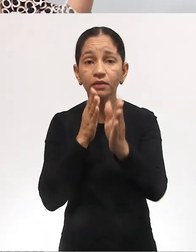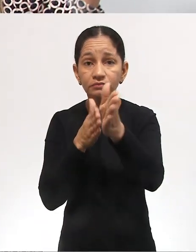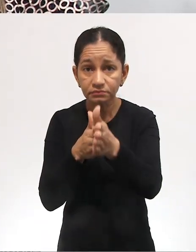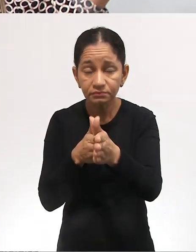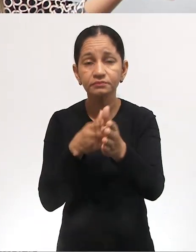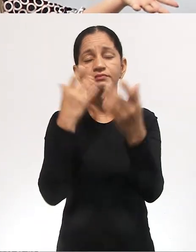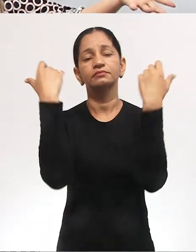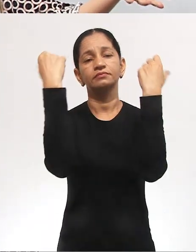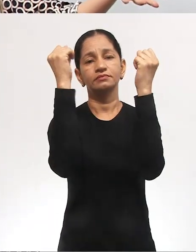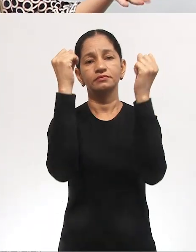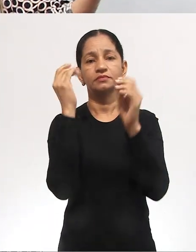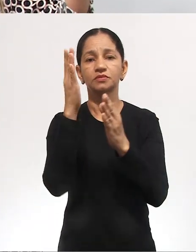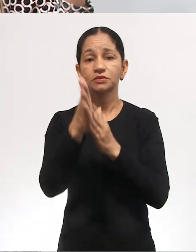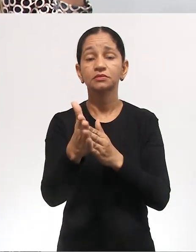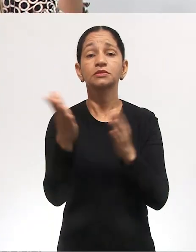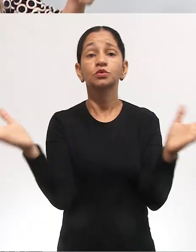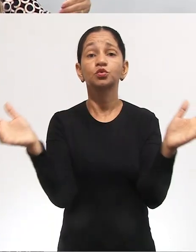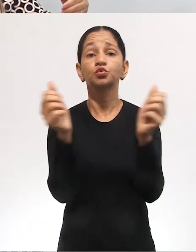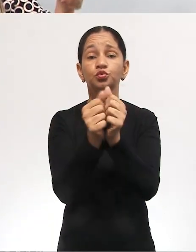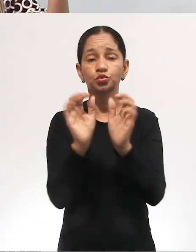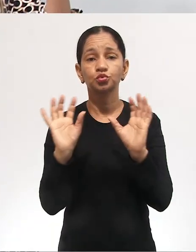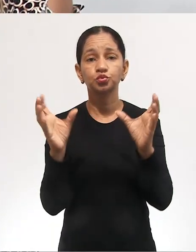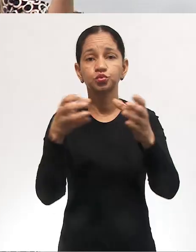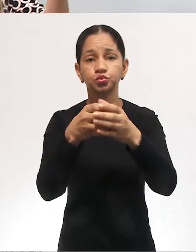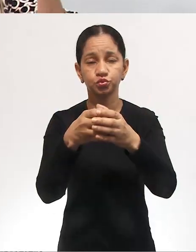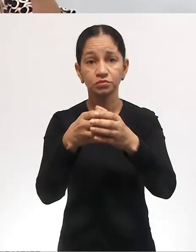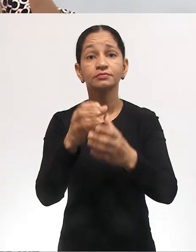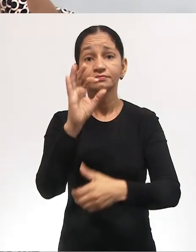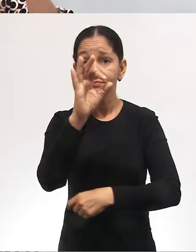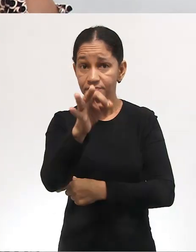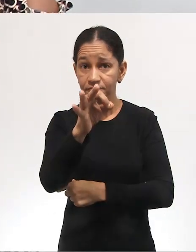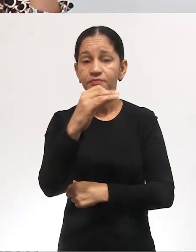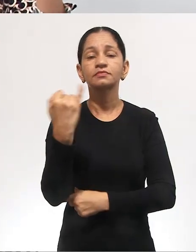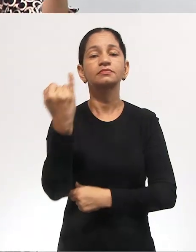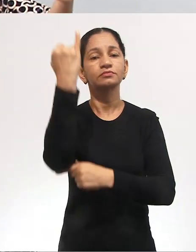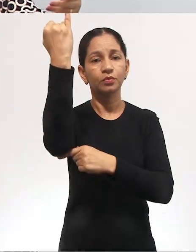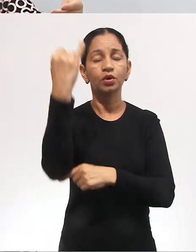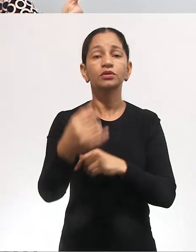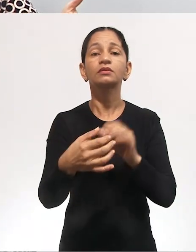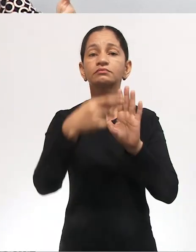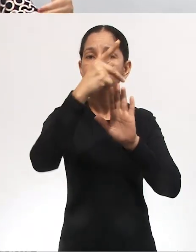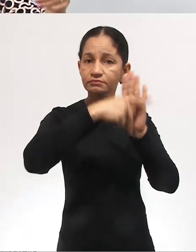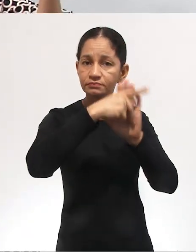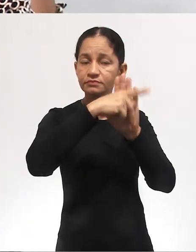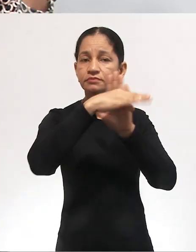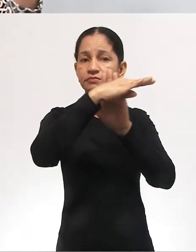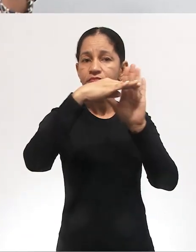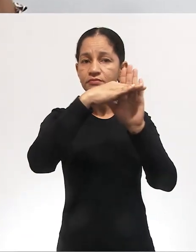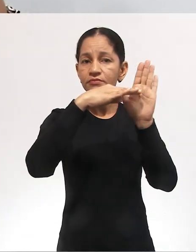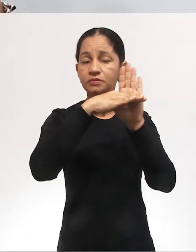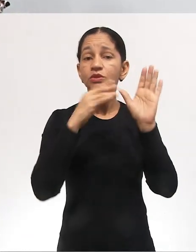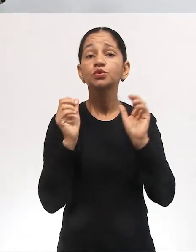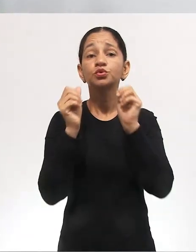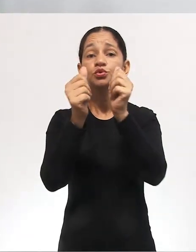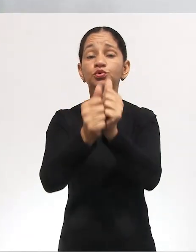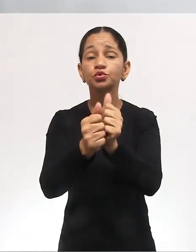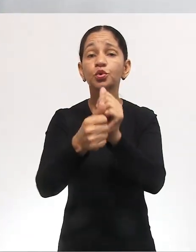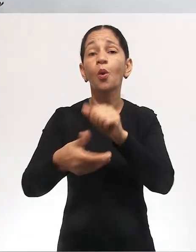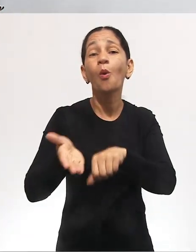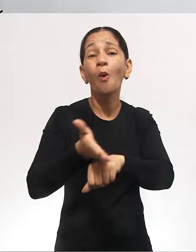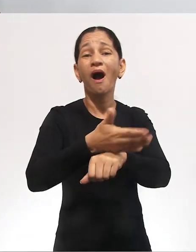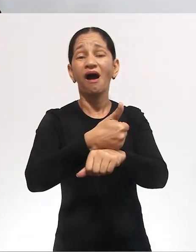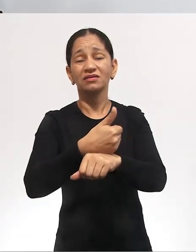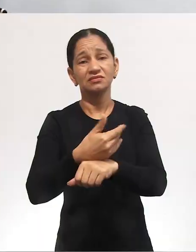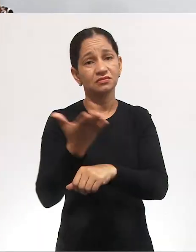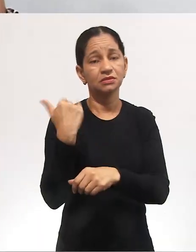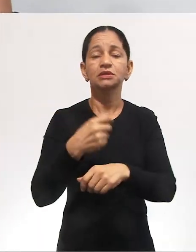vida no trabalho, né? Então é importante que isso seja feito efetivamente com